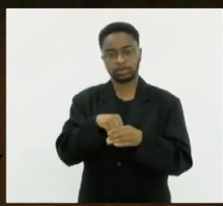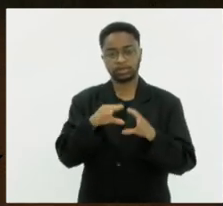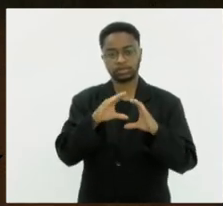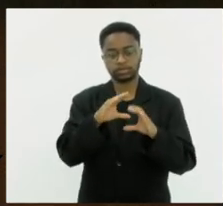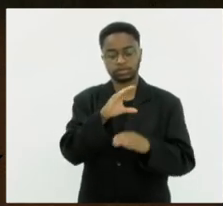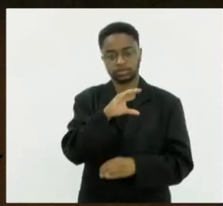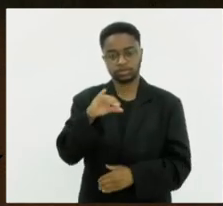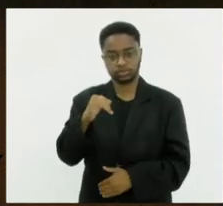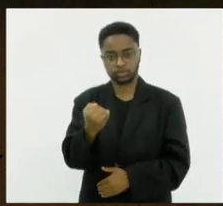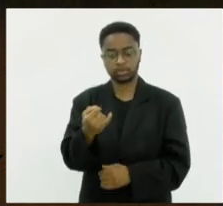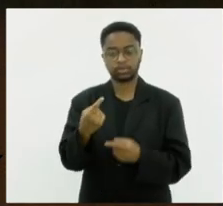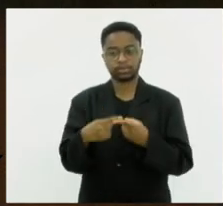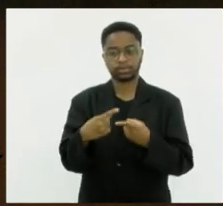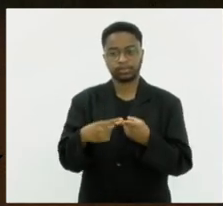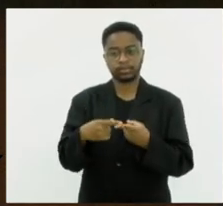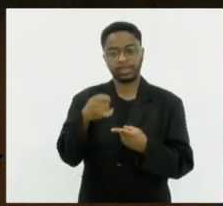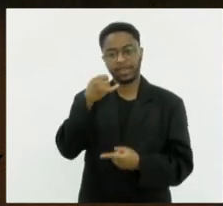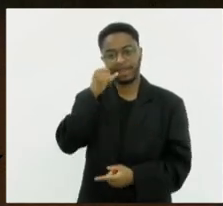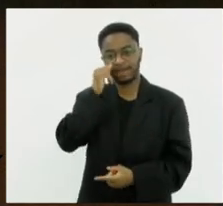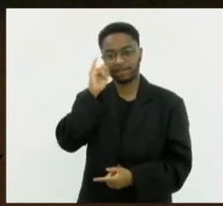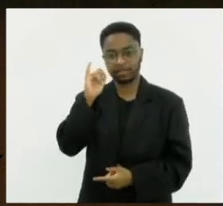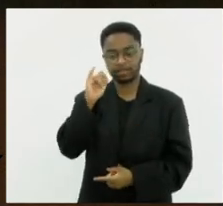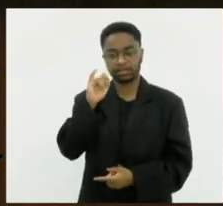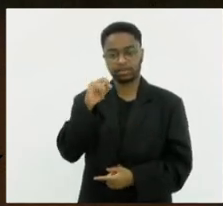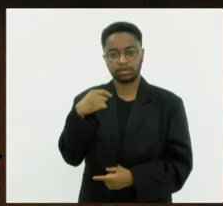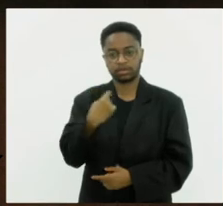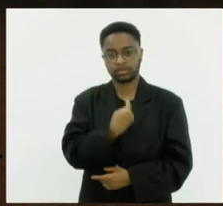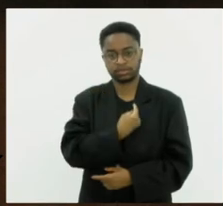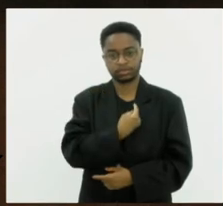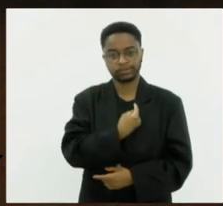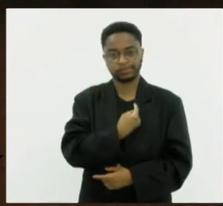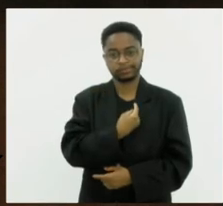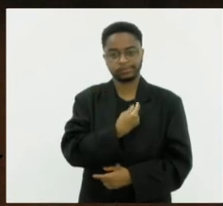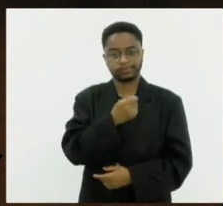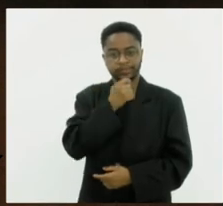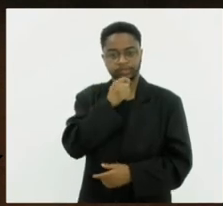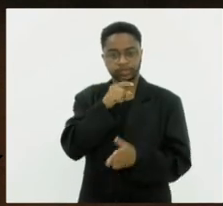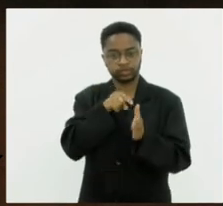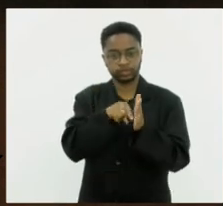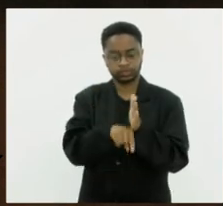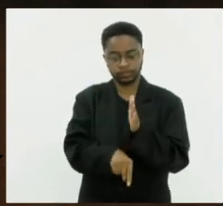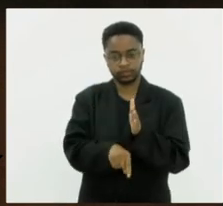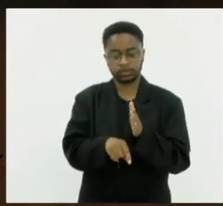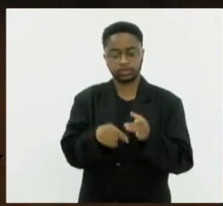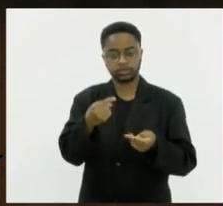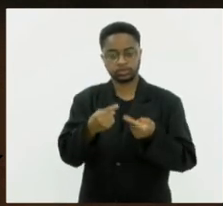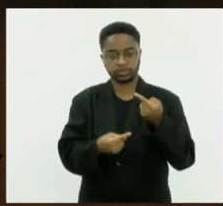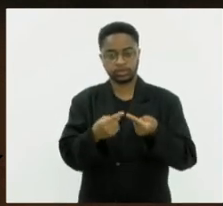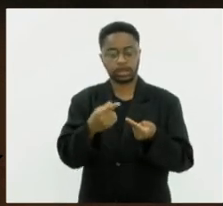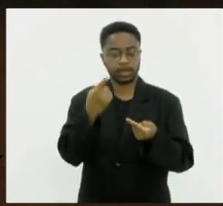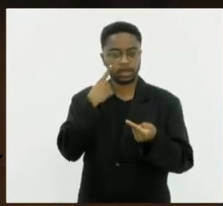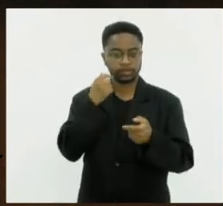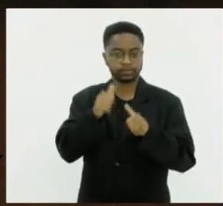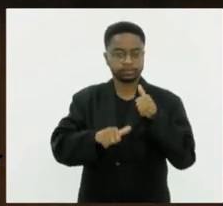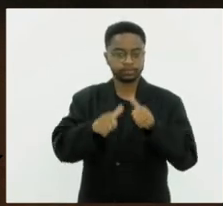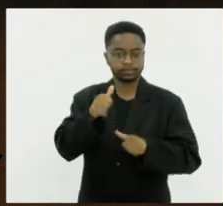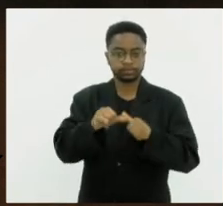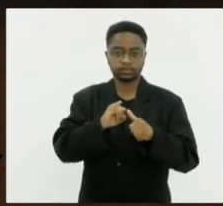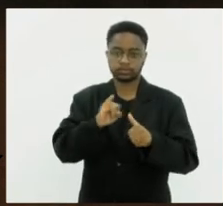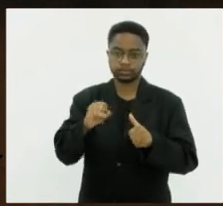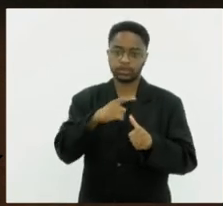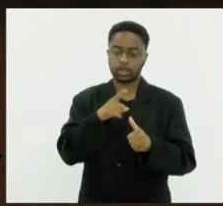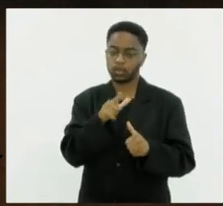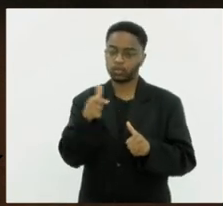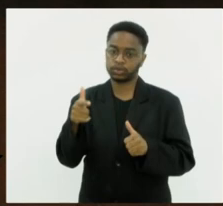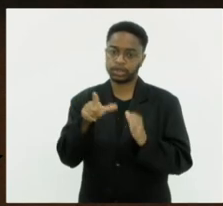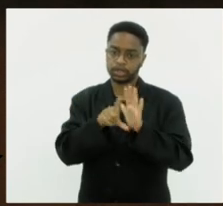que a gente não, às vezes, até de forma sem aprofundar na matéria, que a gente possa fazer a verificação da prejudicabilidade em razão da lei citada.